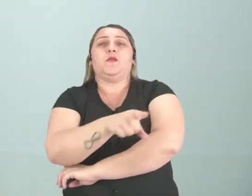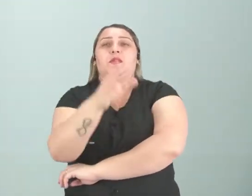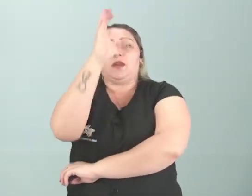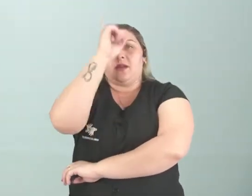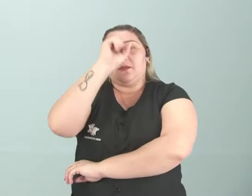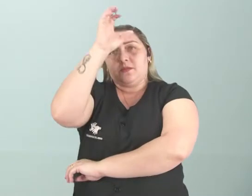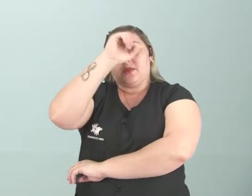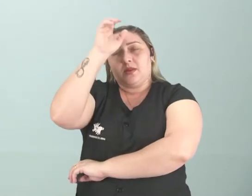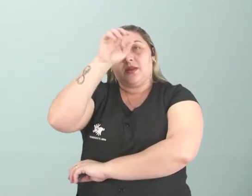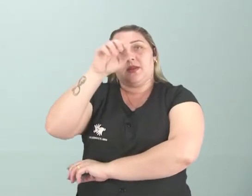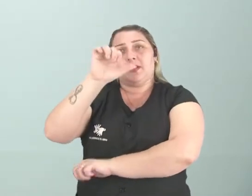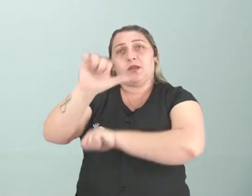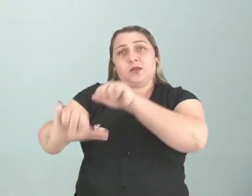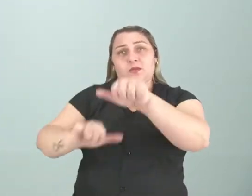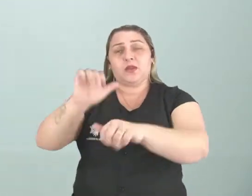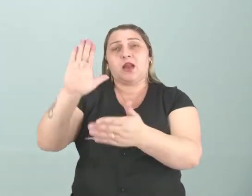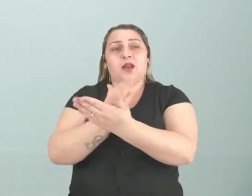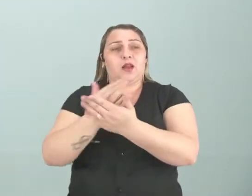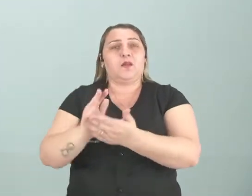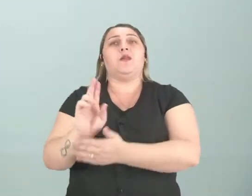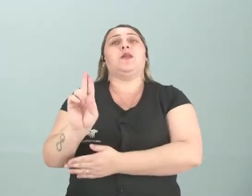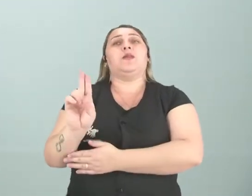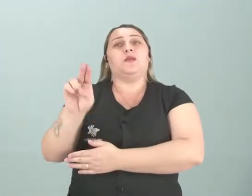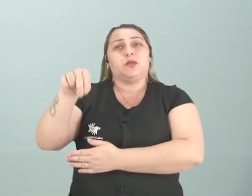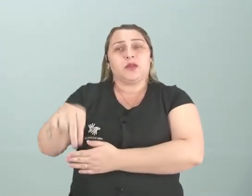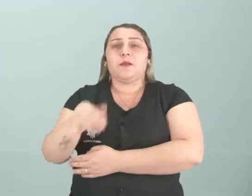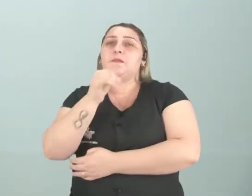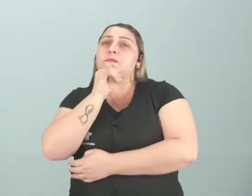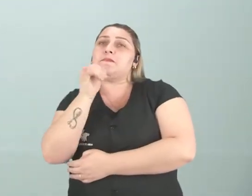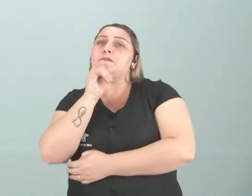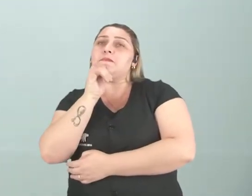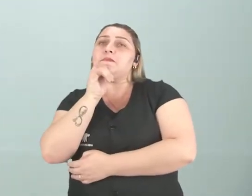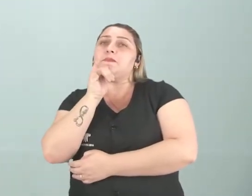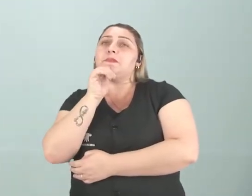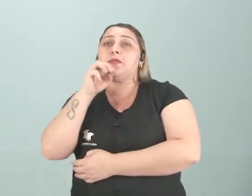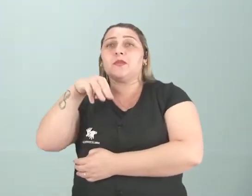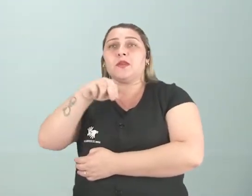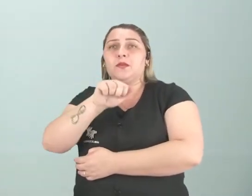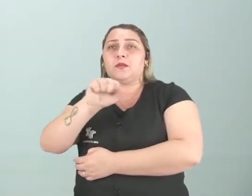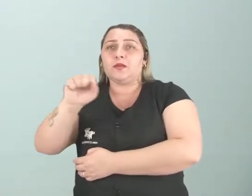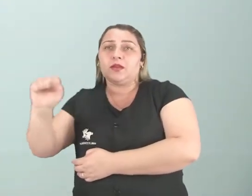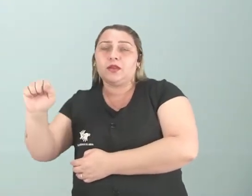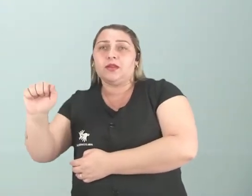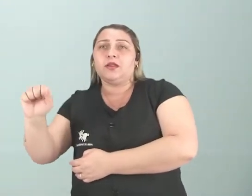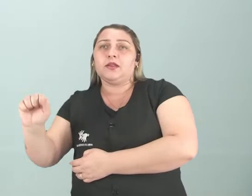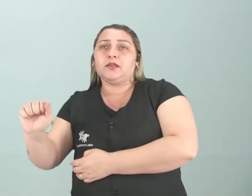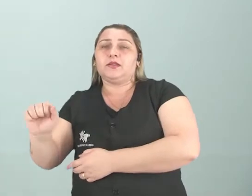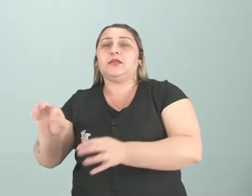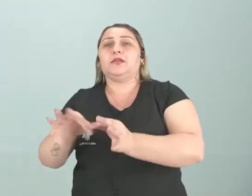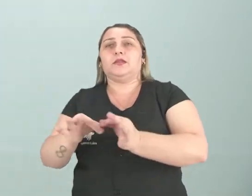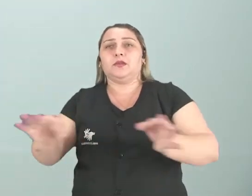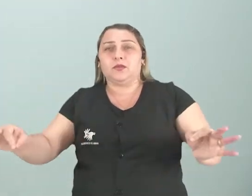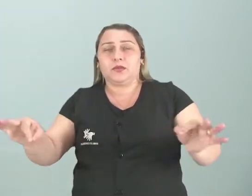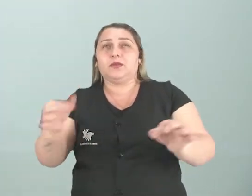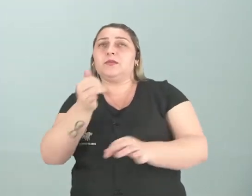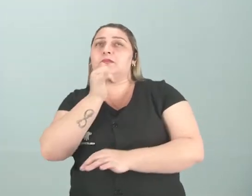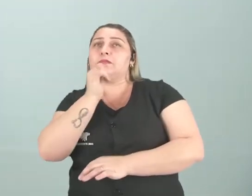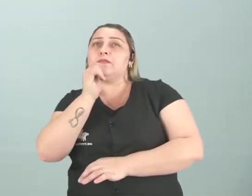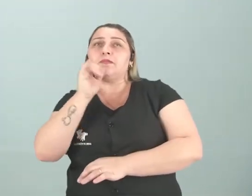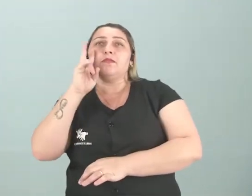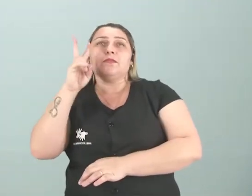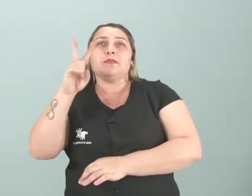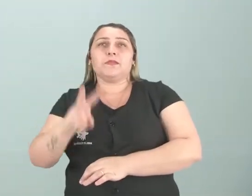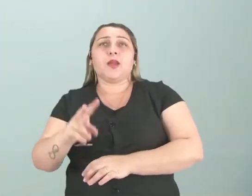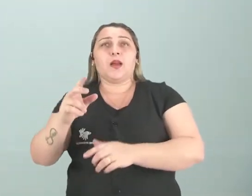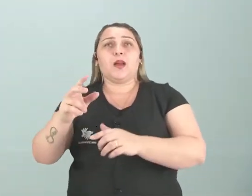você aprendeu a converter algumas unidades referentes, por exemplo, a massa, a comprimento. Então, por exemplo, ó, vamos aqui observar